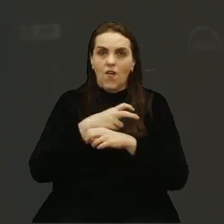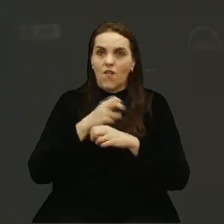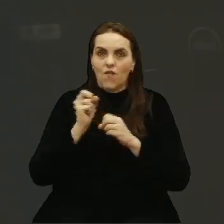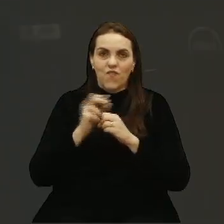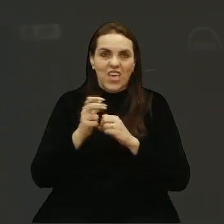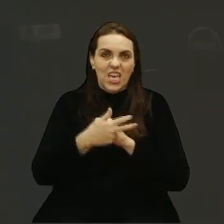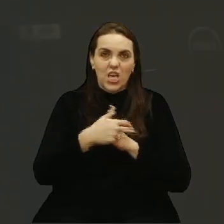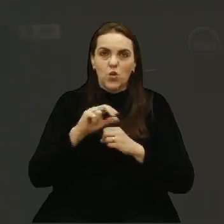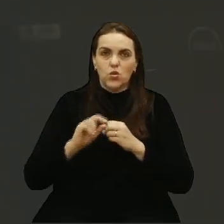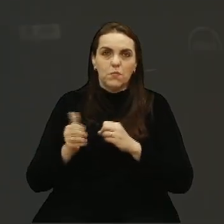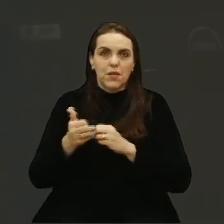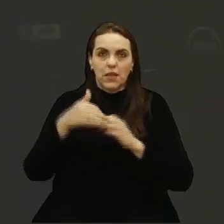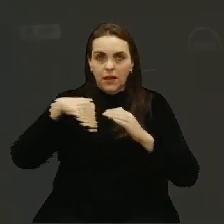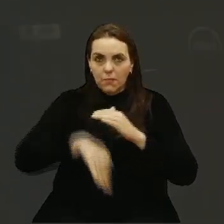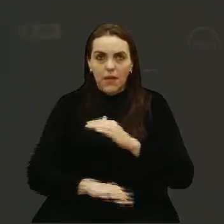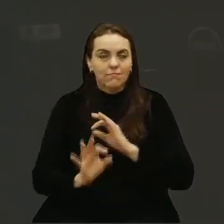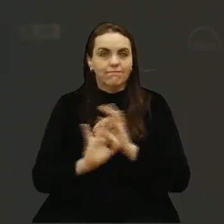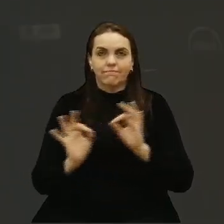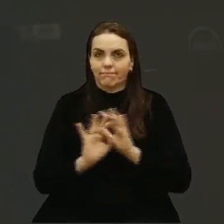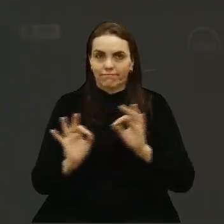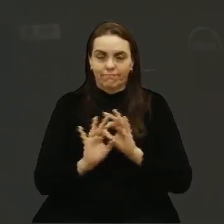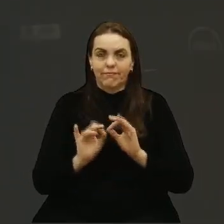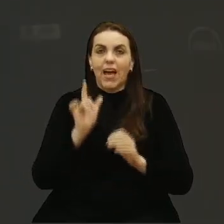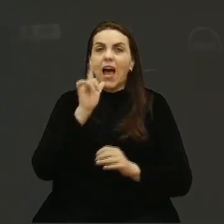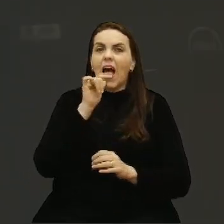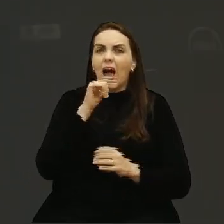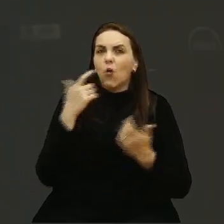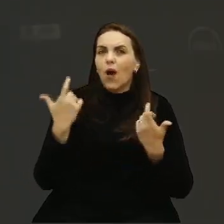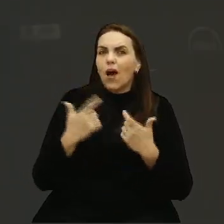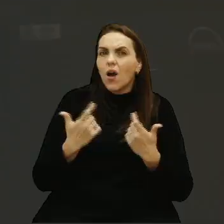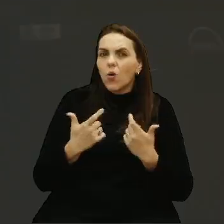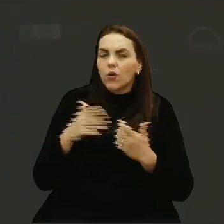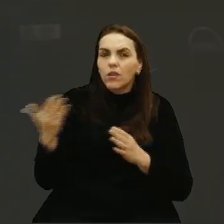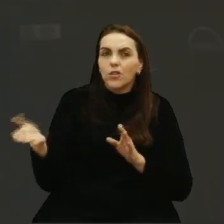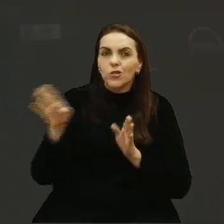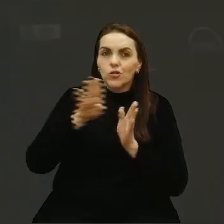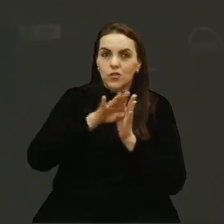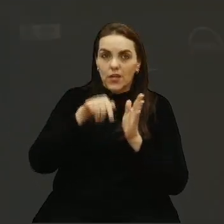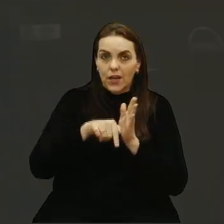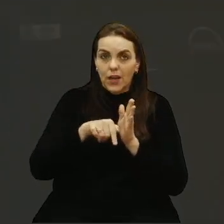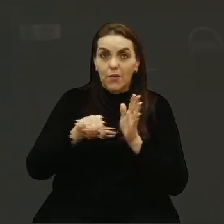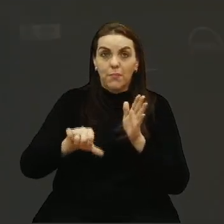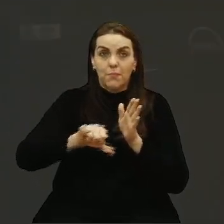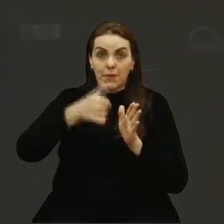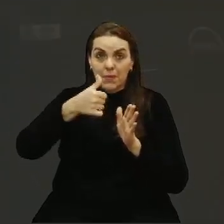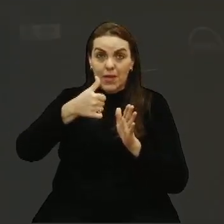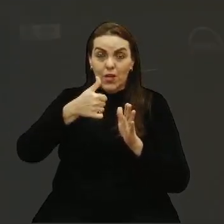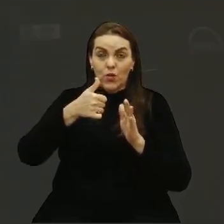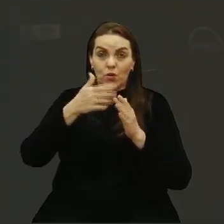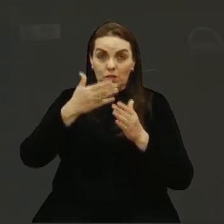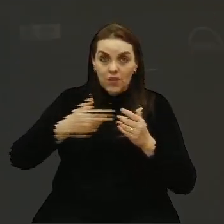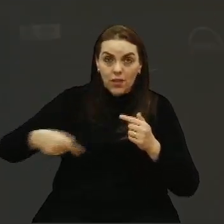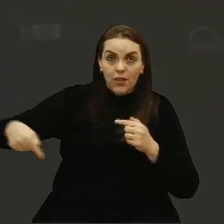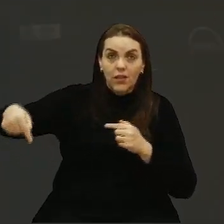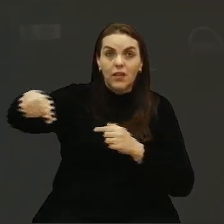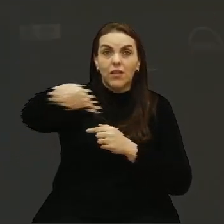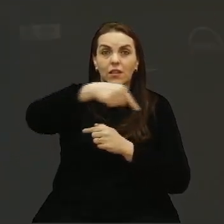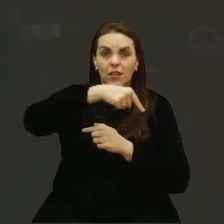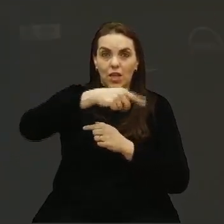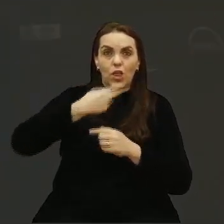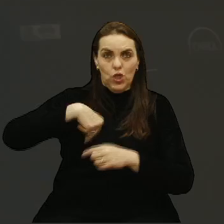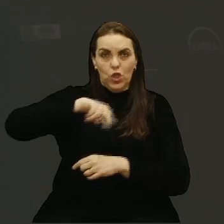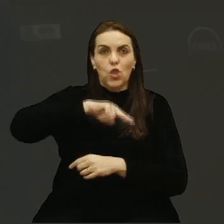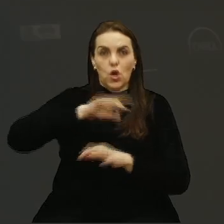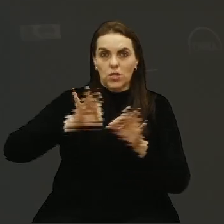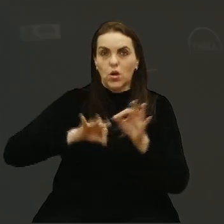a água do nosso município? Onde vem as grandes reservas de água? Primeiro, eles vão vir das bacias que nós estabelecemos, ou das